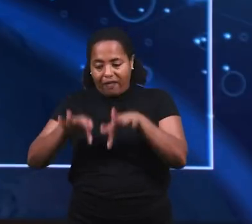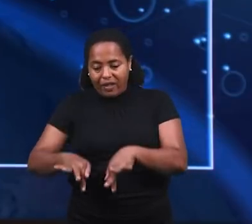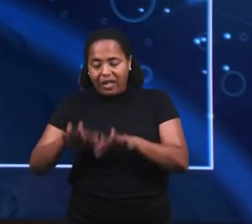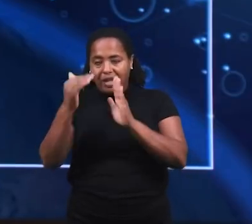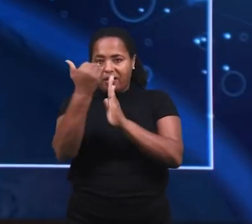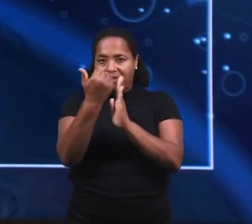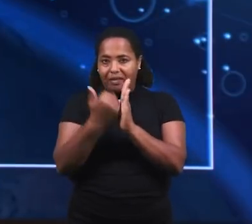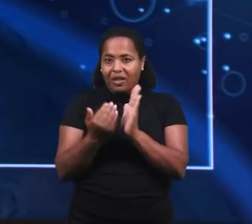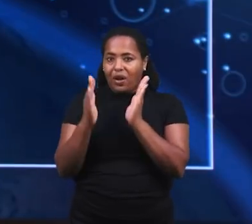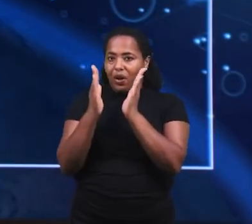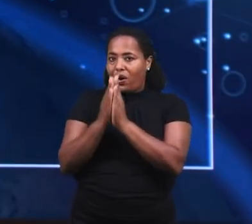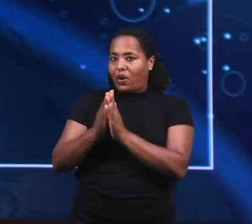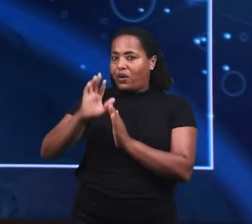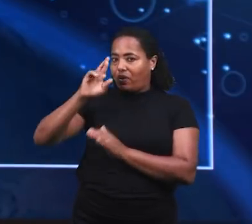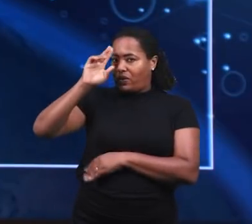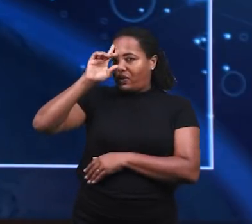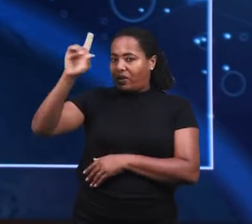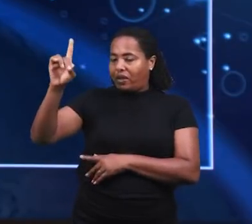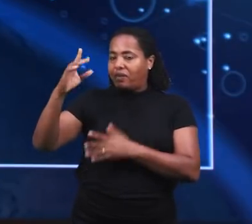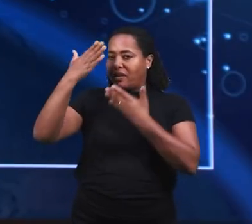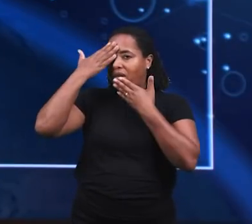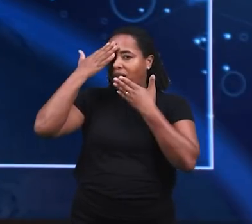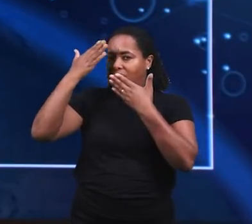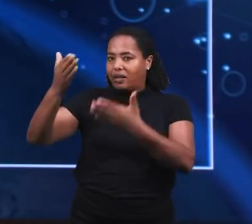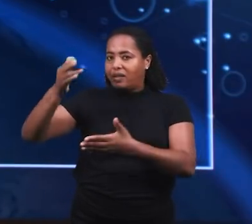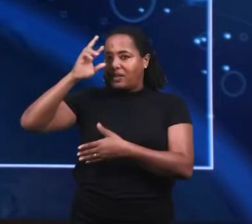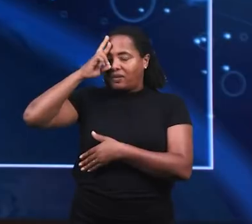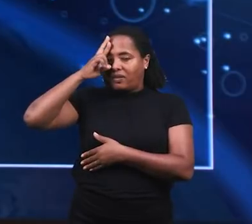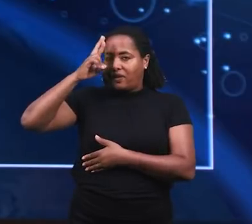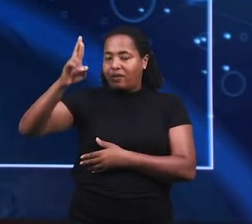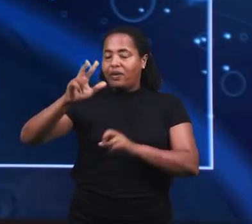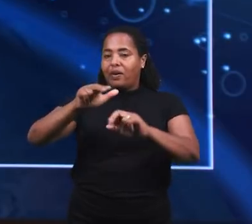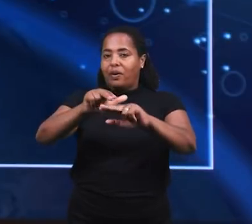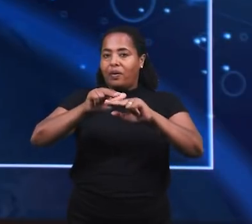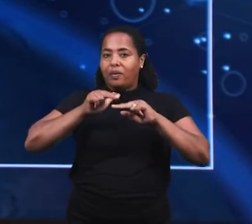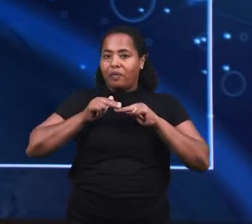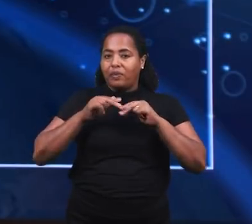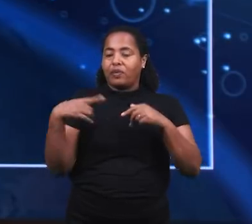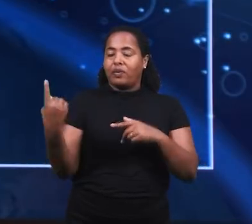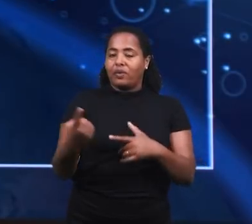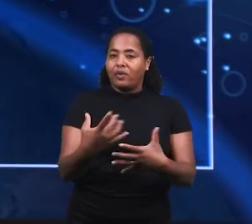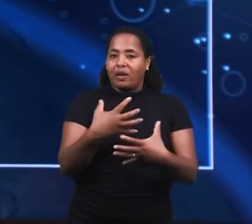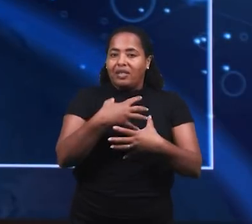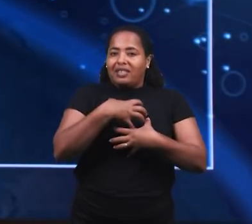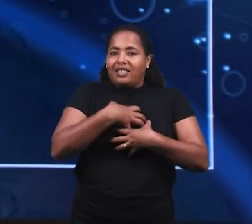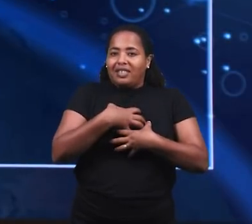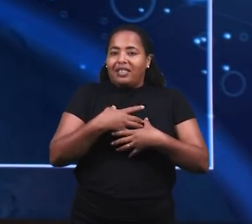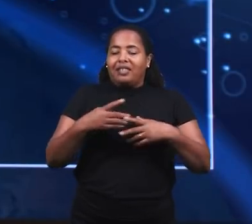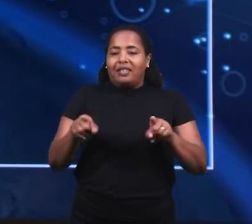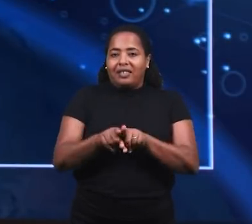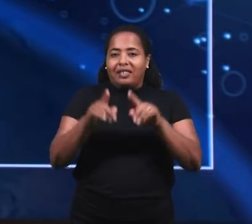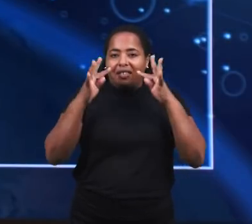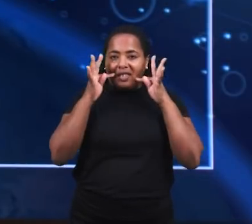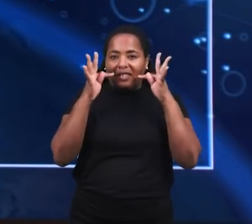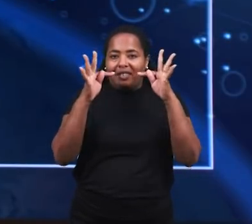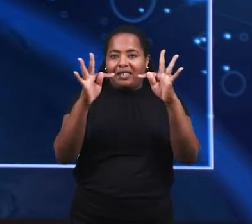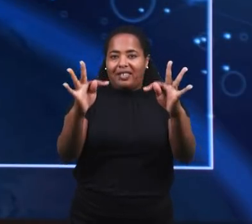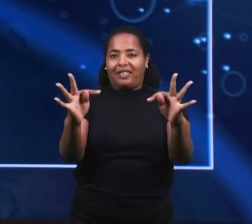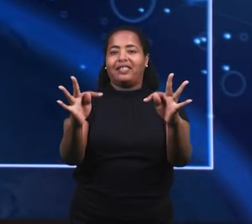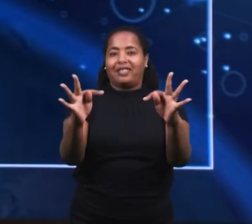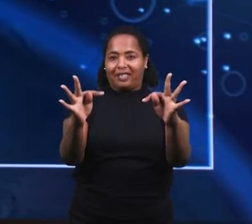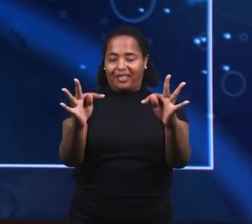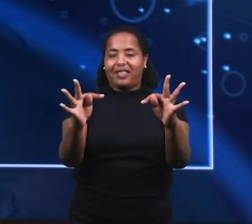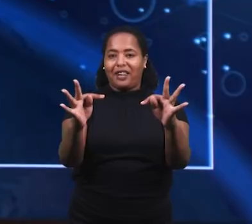fins de semana. Assim nós vamos encerrar esta programação orando ao Senhor nosso Deus e glorificando ao Senhor por aquilo que